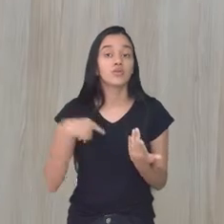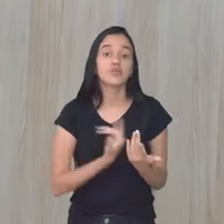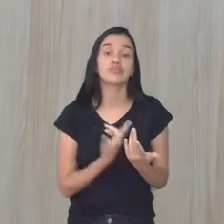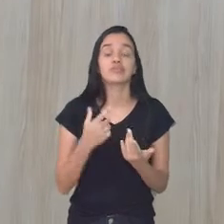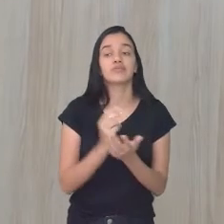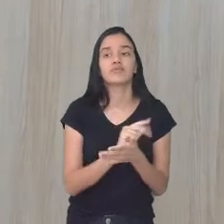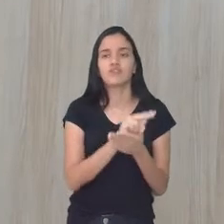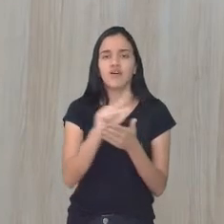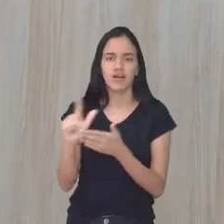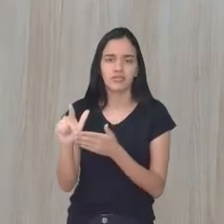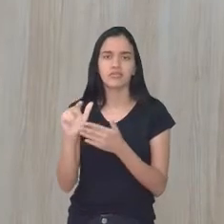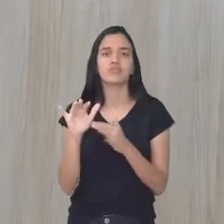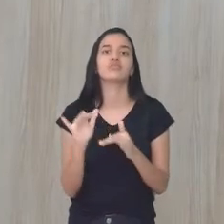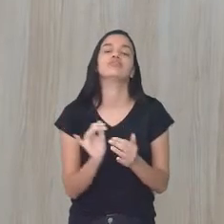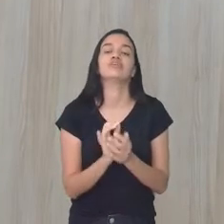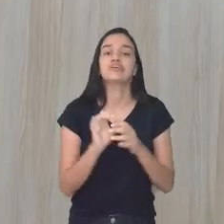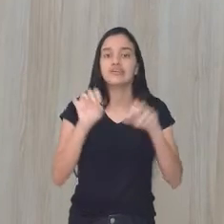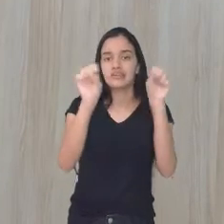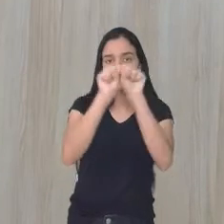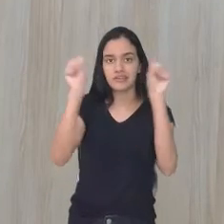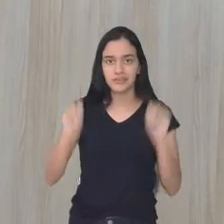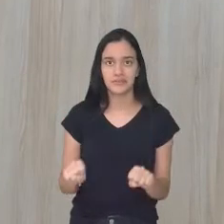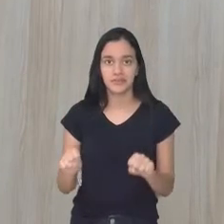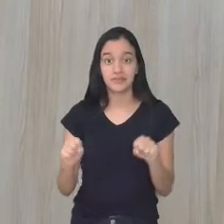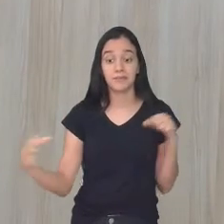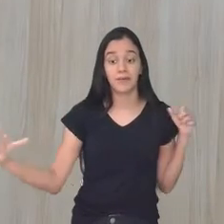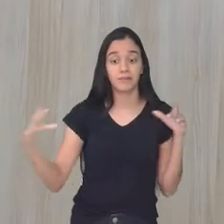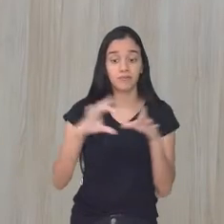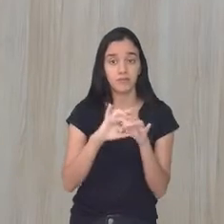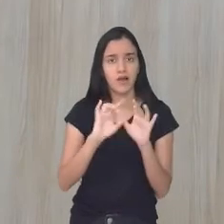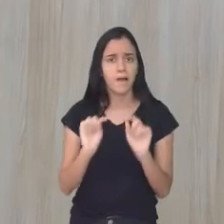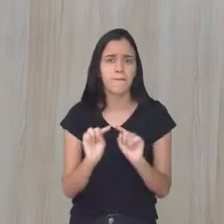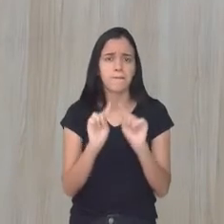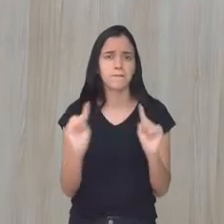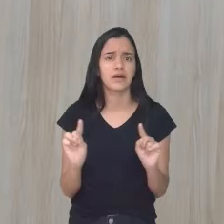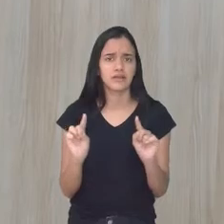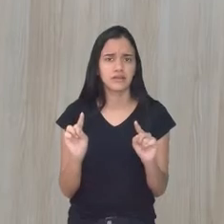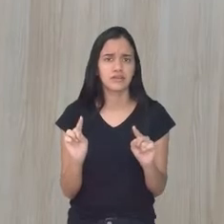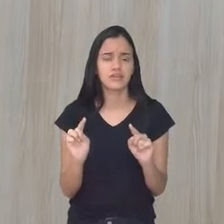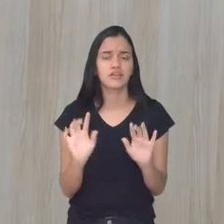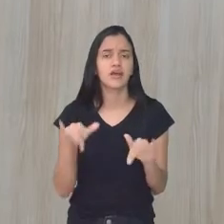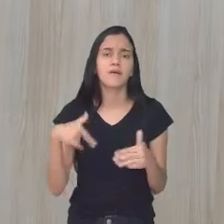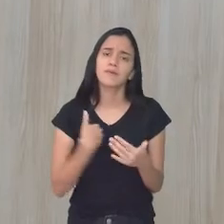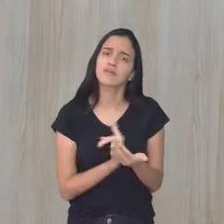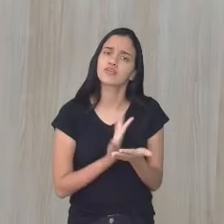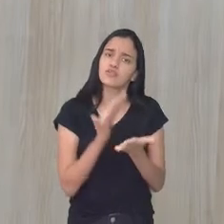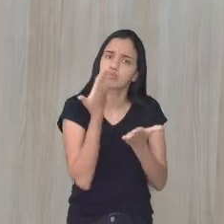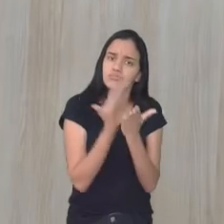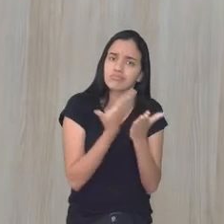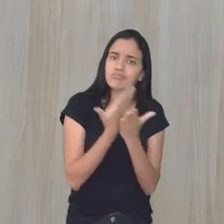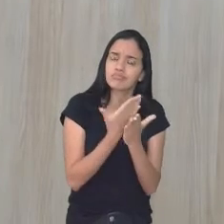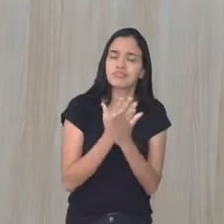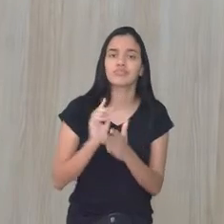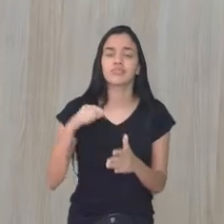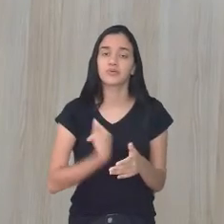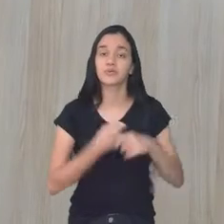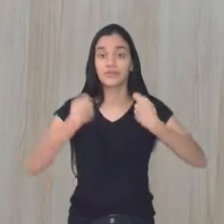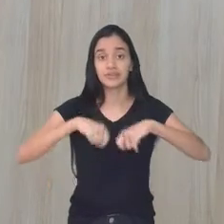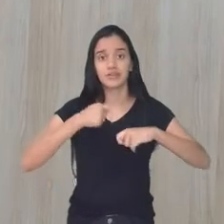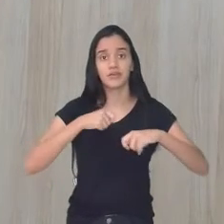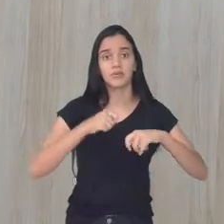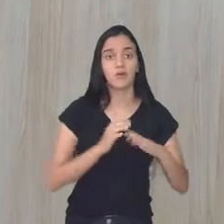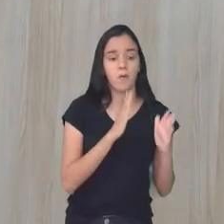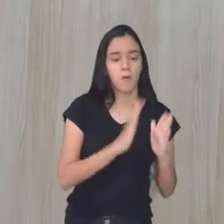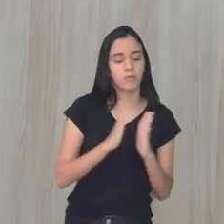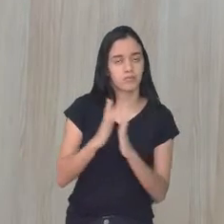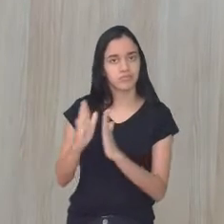sistemas e aí o nosso corpo é tudo isso junto. Mas, para estudar, né, nós precisamos separar um